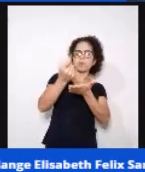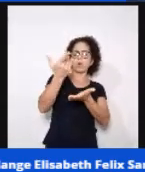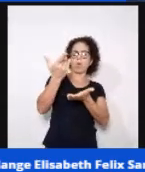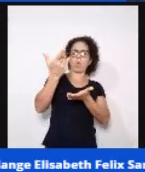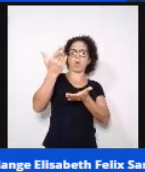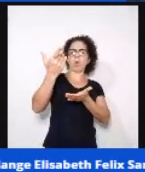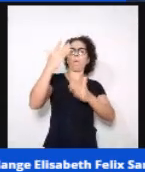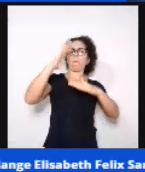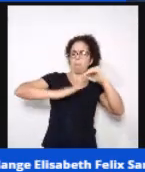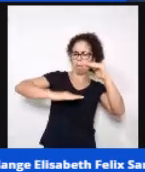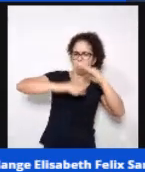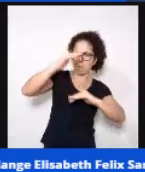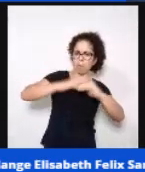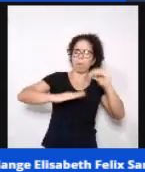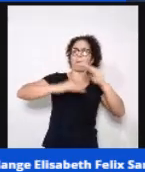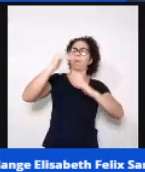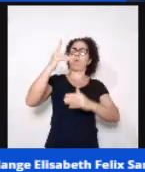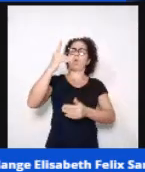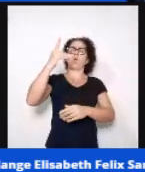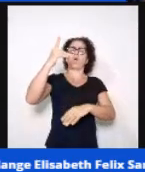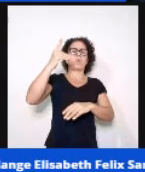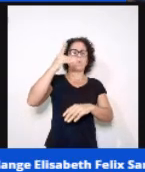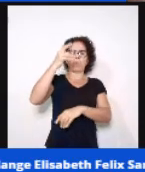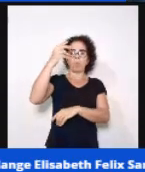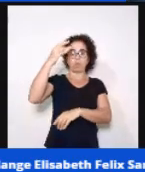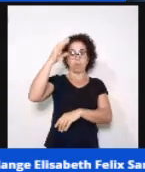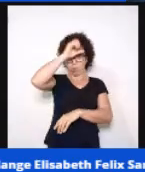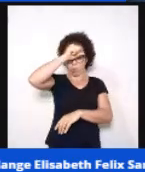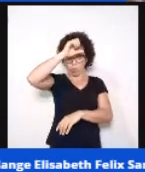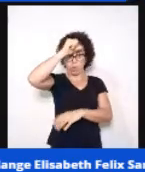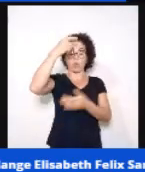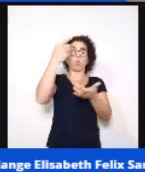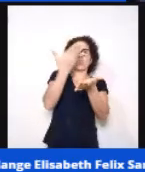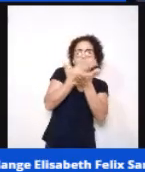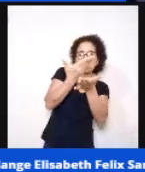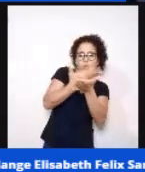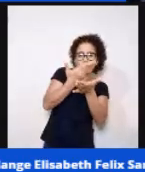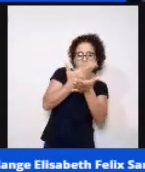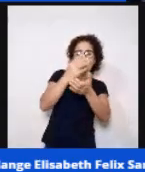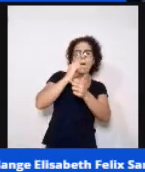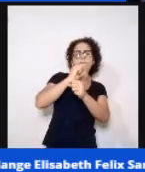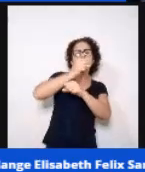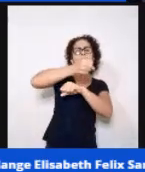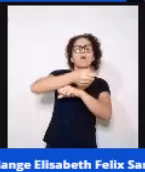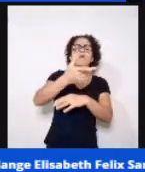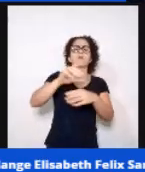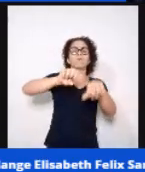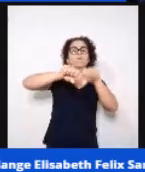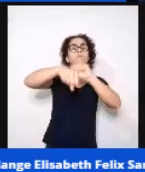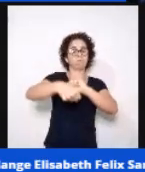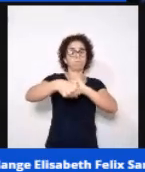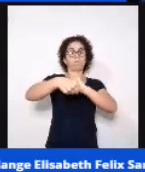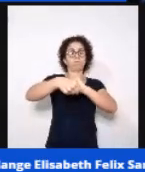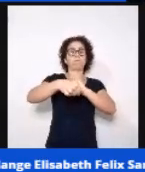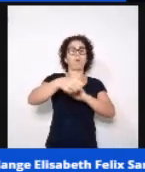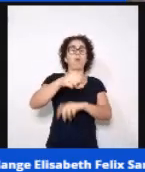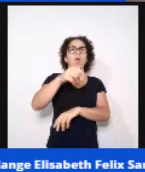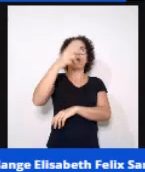meu conhecimento, pelo estudo que eu tenho, tá? Isso a gente vai chamar de quociente de inteligência,